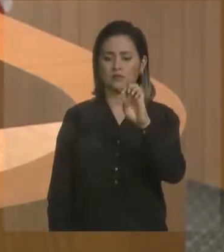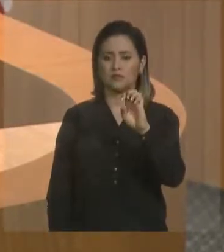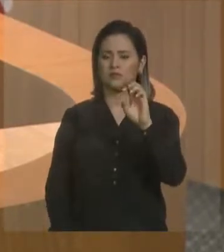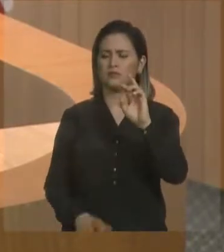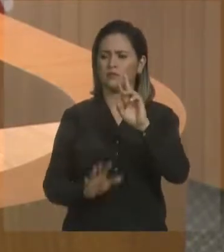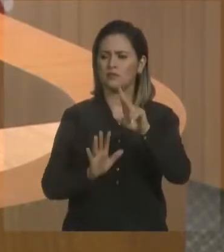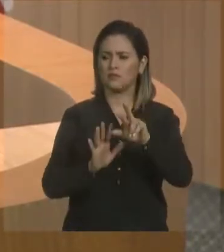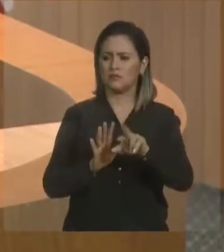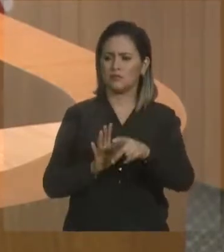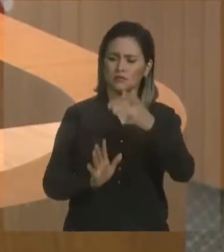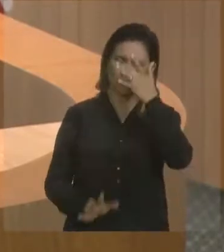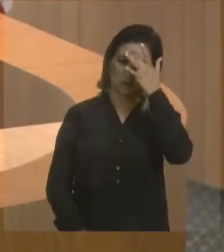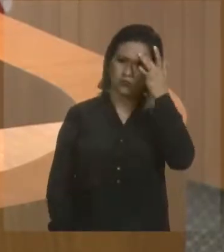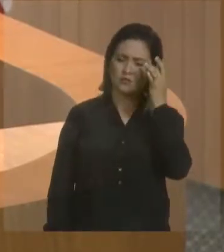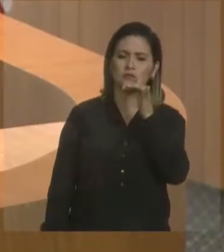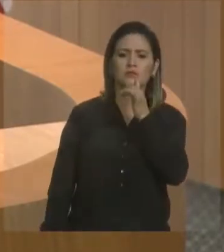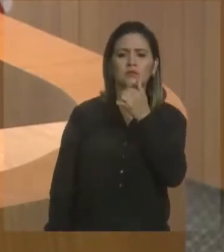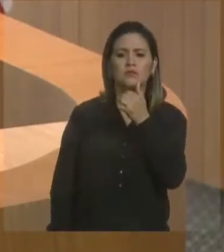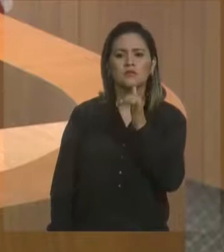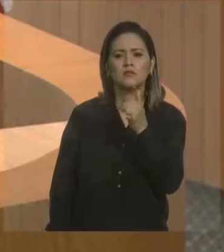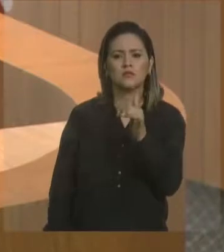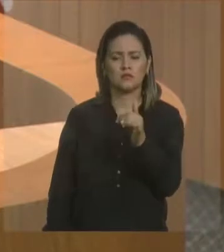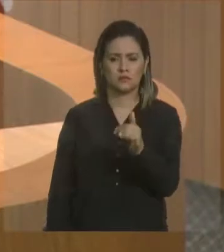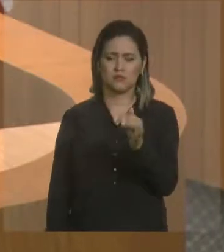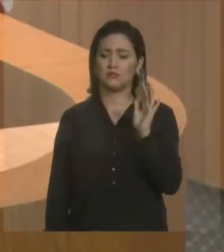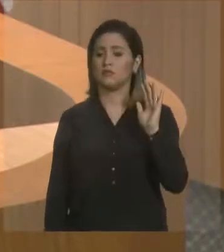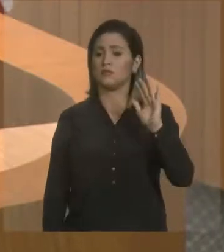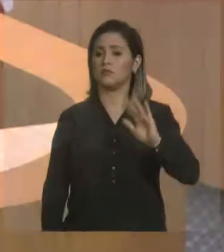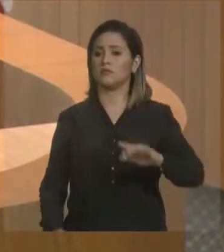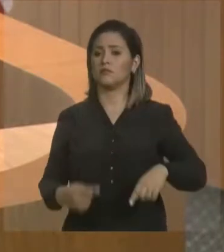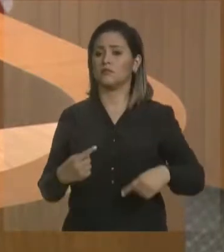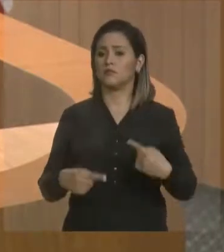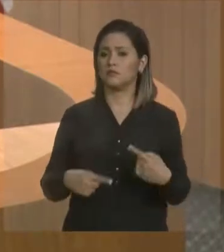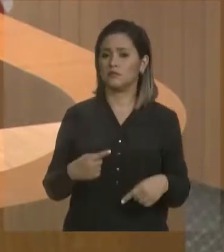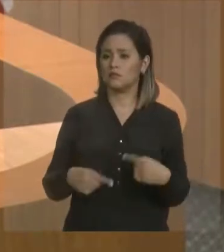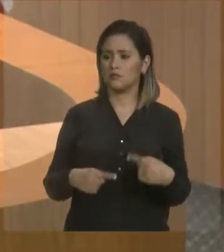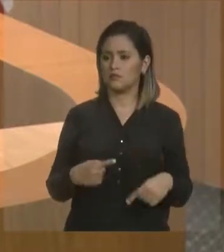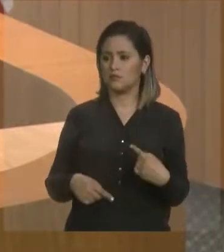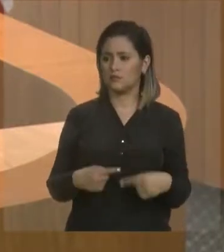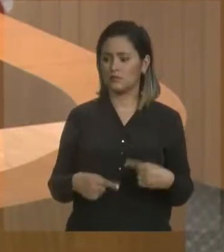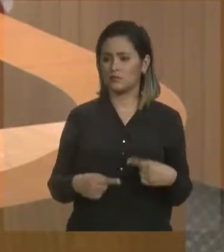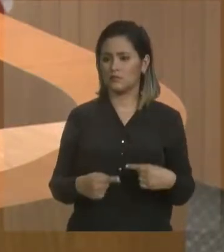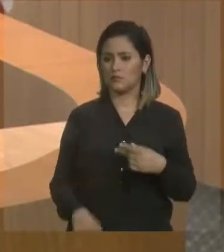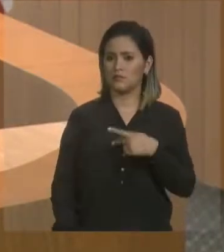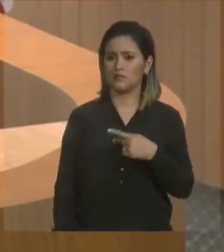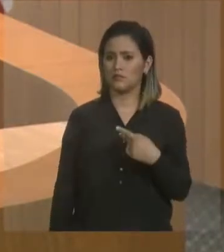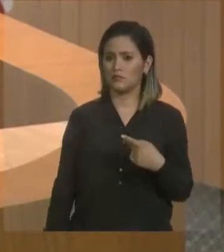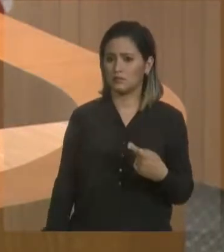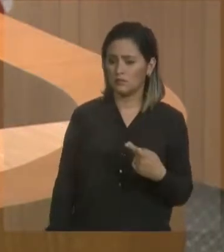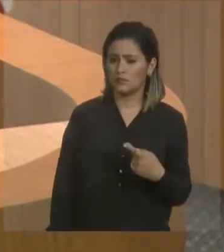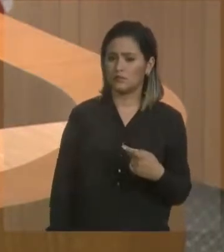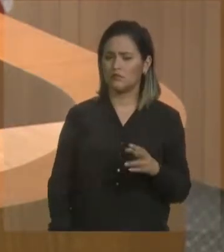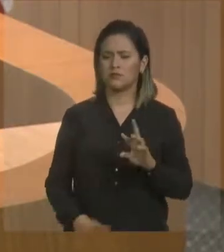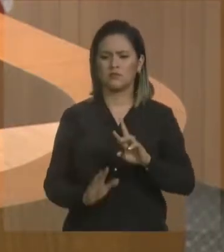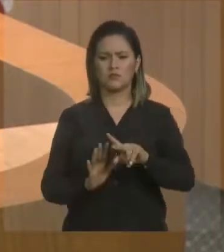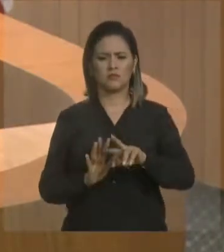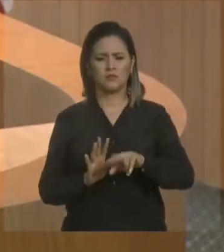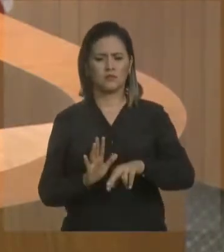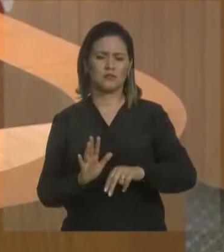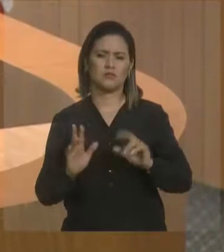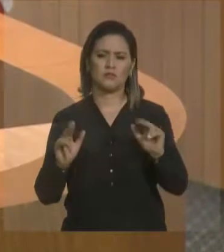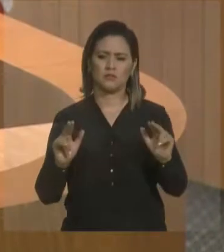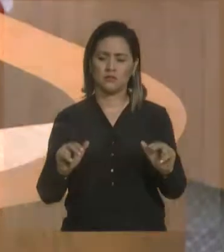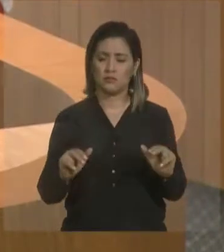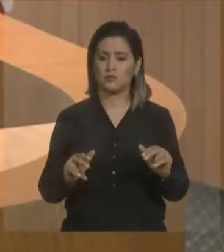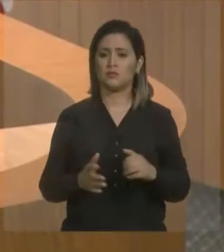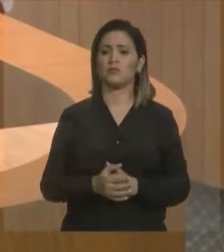pessoas do setor energético numa tarde de discussões onde tratamos sobre a questão da